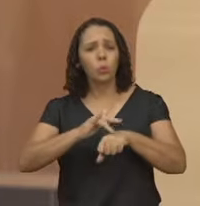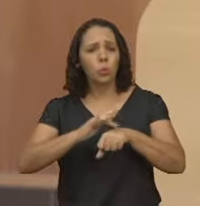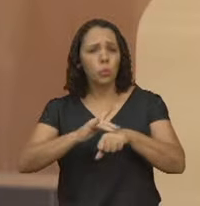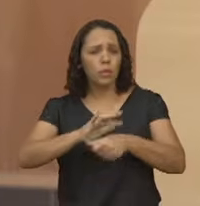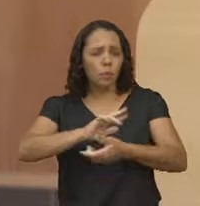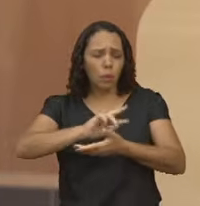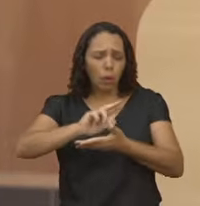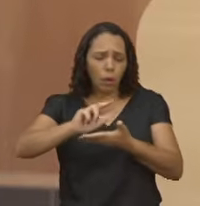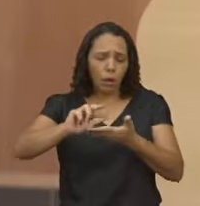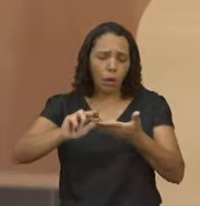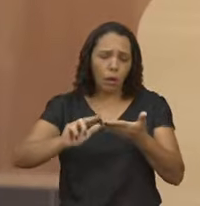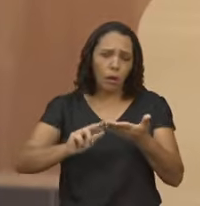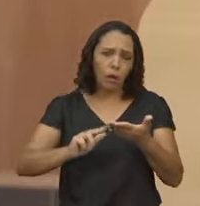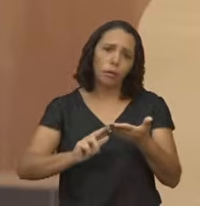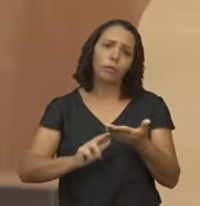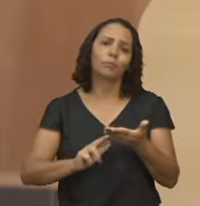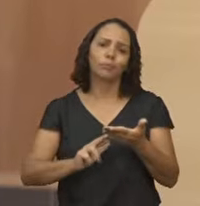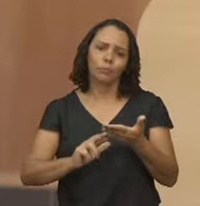conversas e